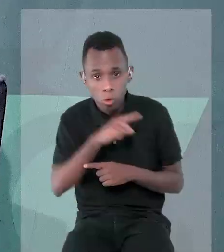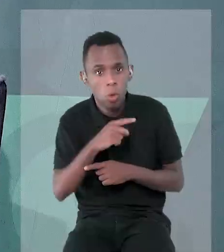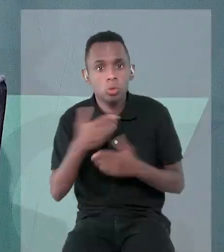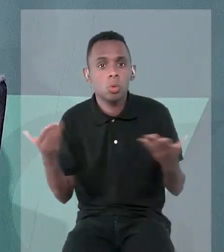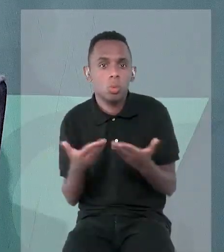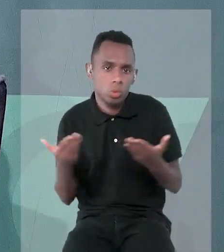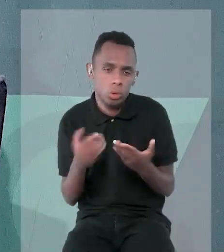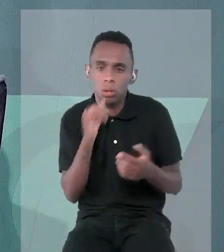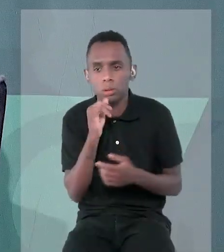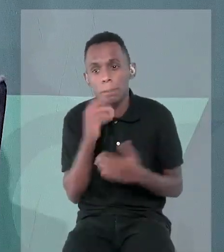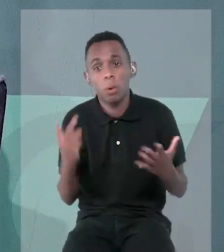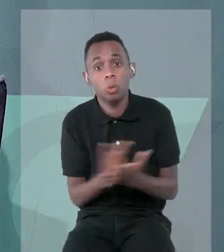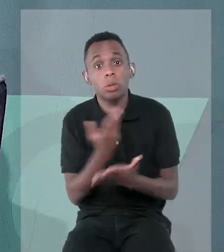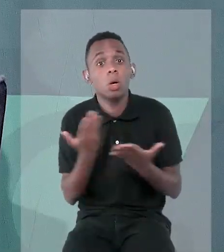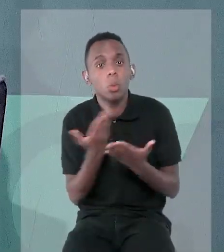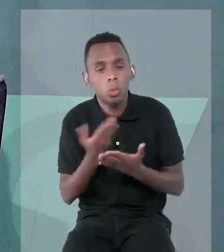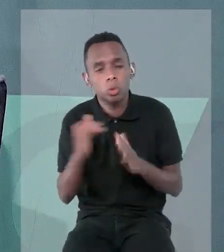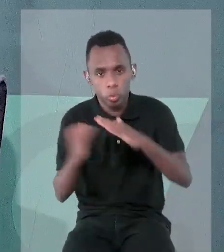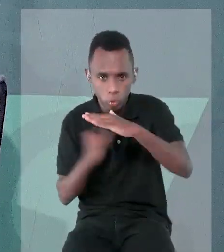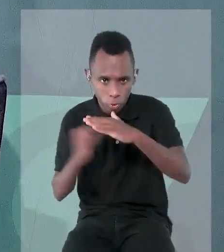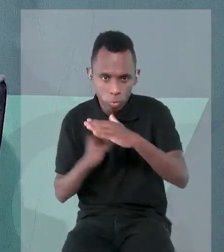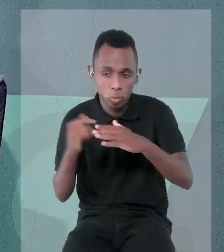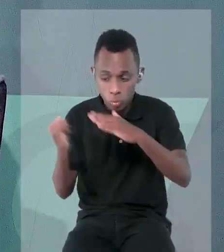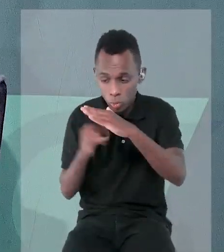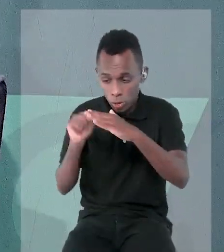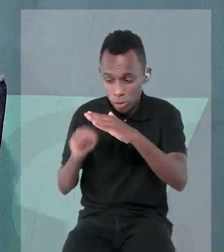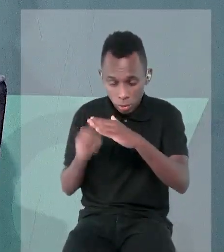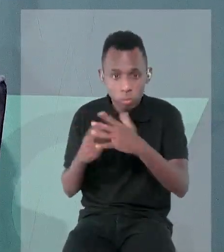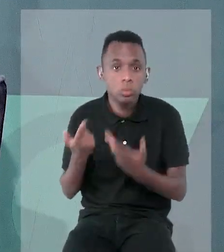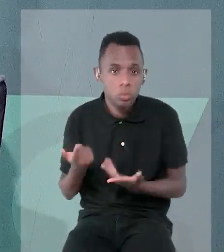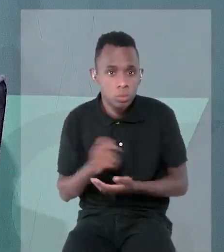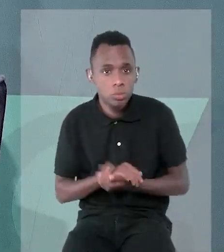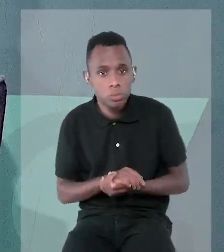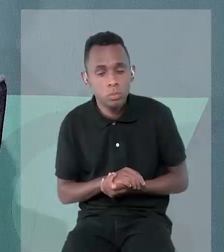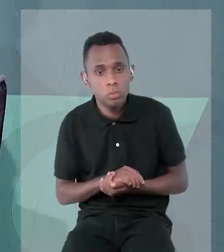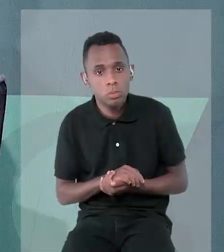está hoje. Então, hoje, o que acontece no Instituto? O Instituto...